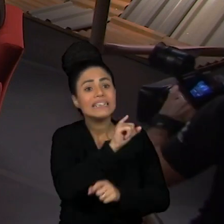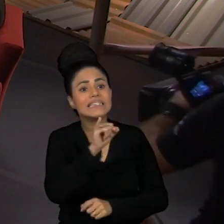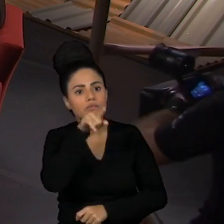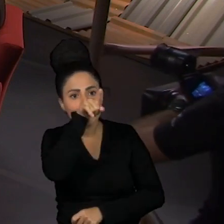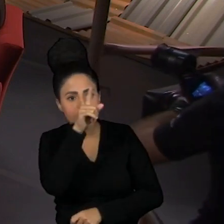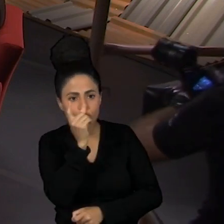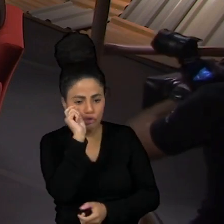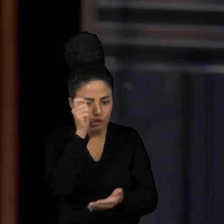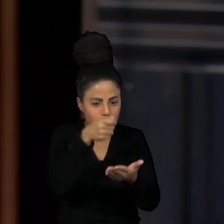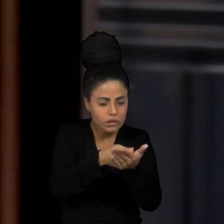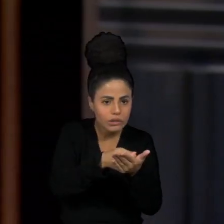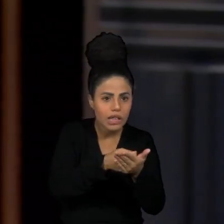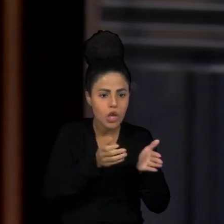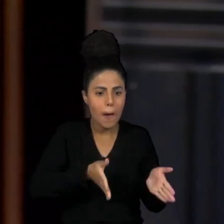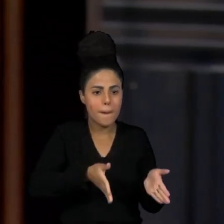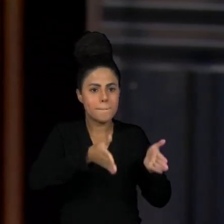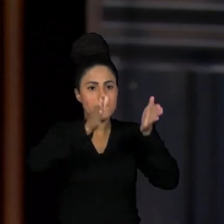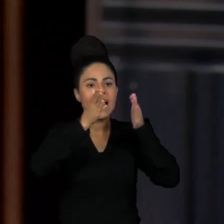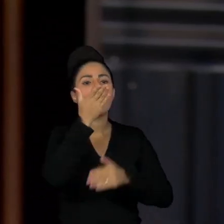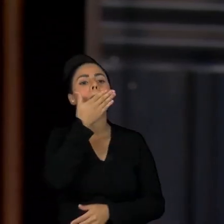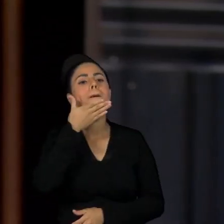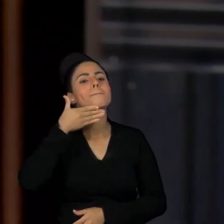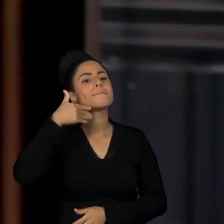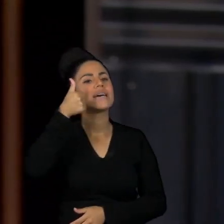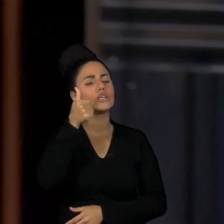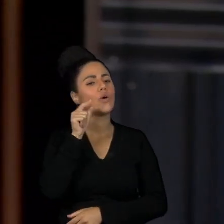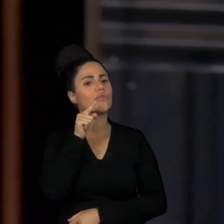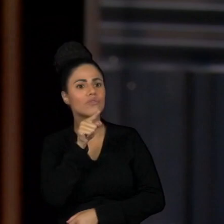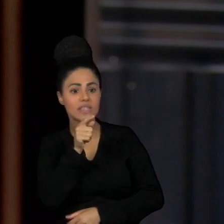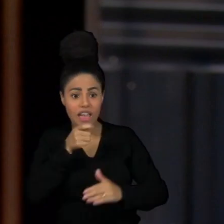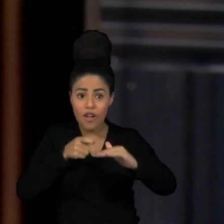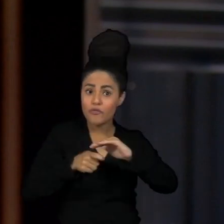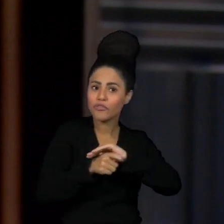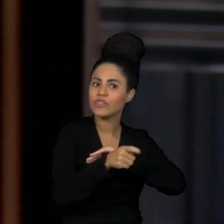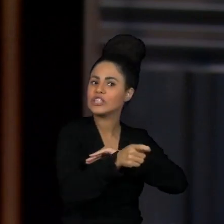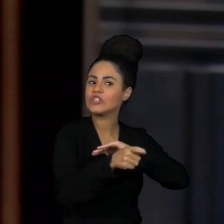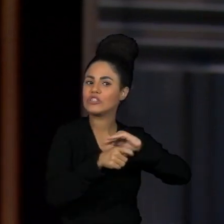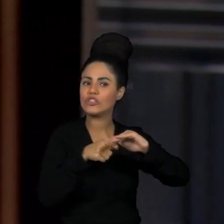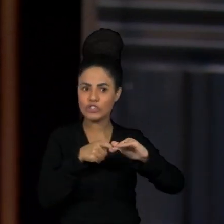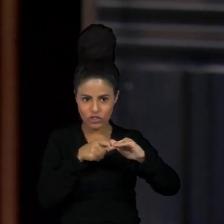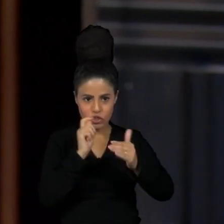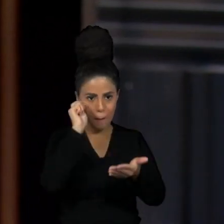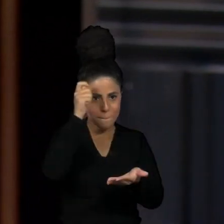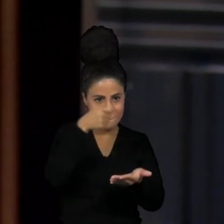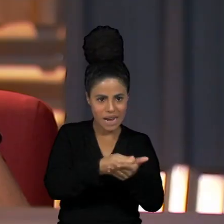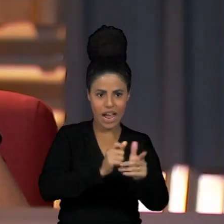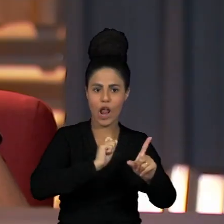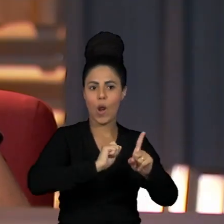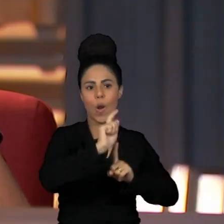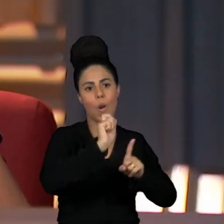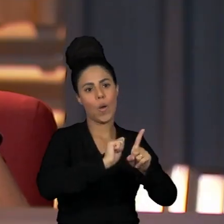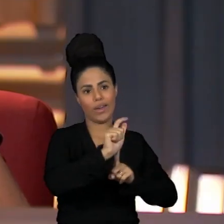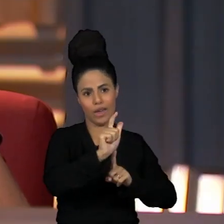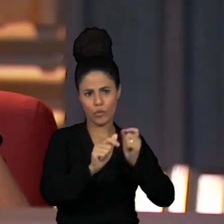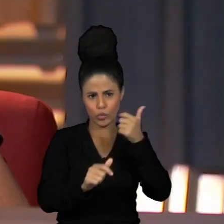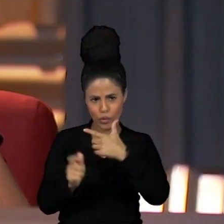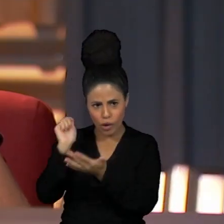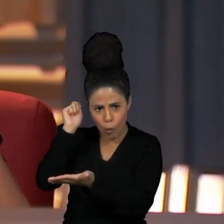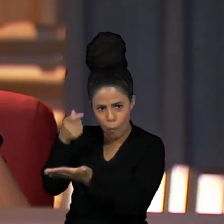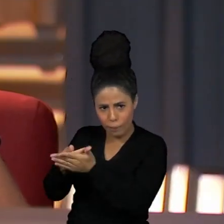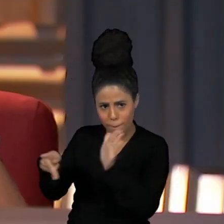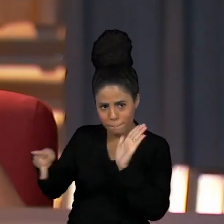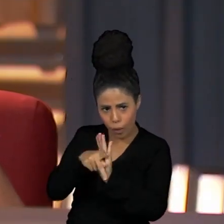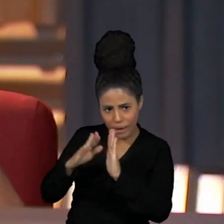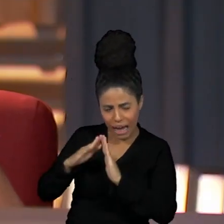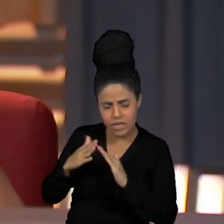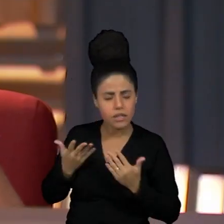comprar um apartamento, é melhor você investir e pagar um aluguel. Depende. Depende.